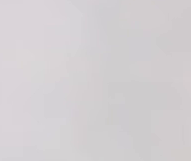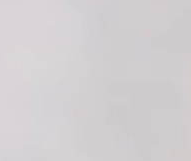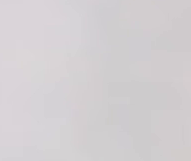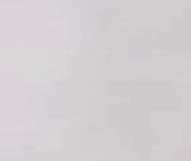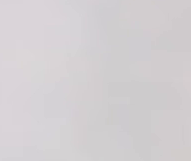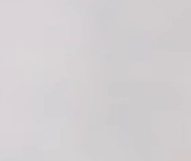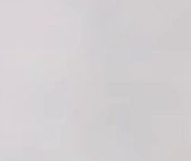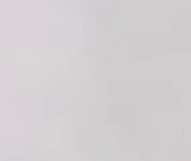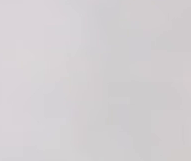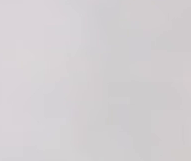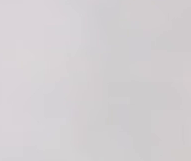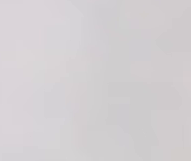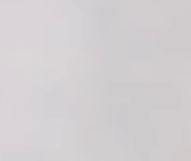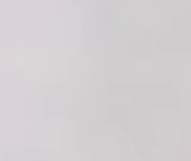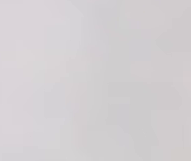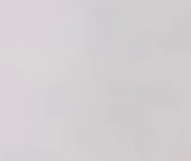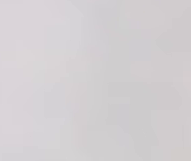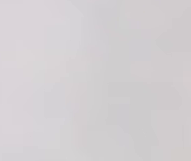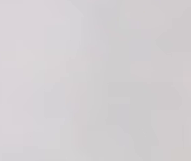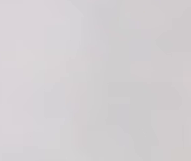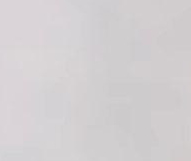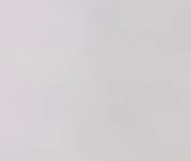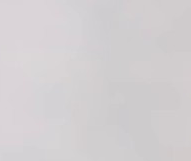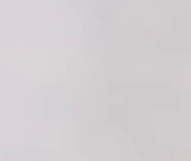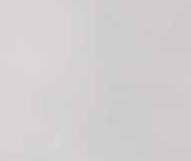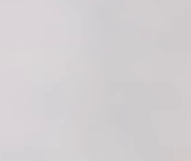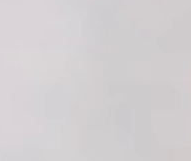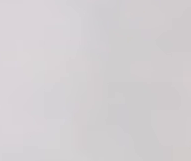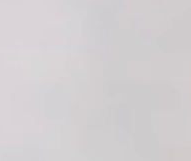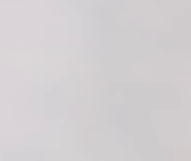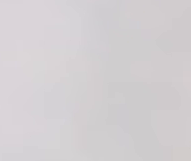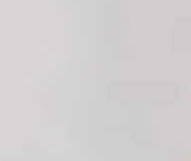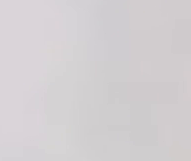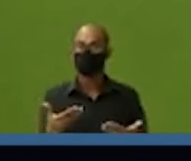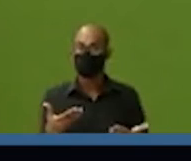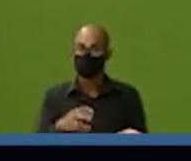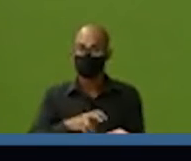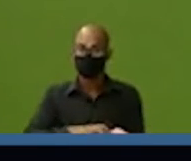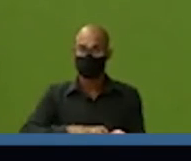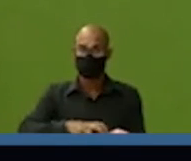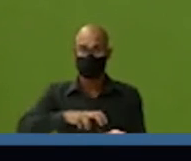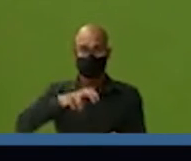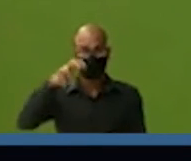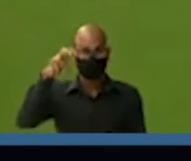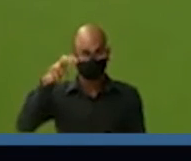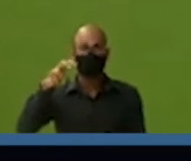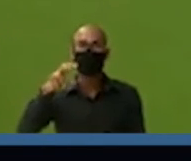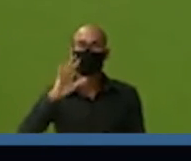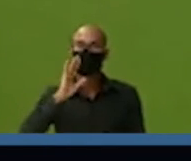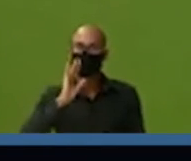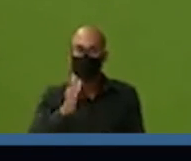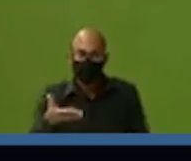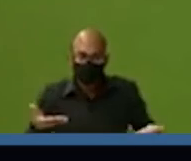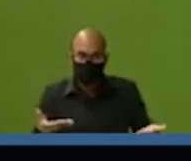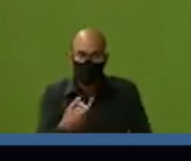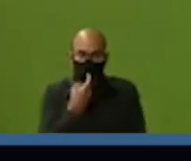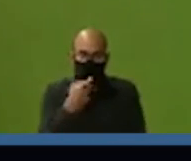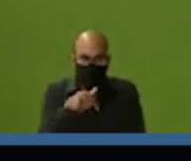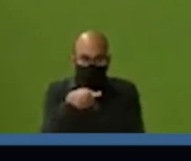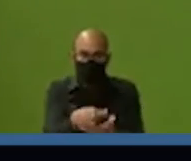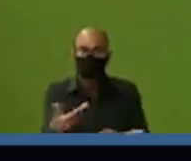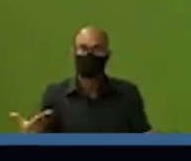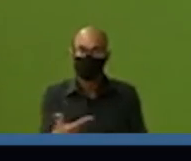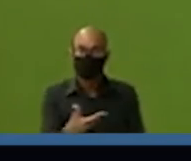comorbidade, além dos estudantes de medicina e enfermagem. E já estamos distribuindo nesse